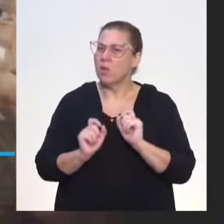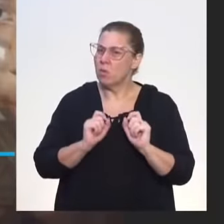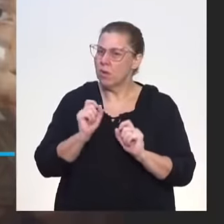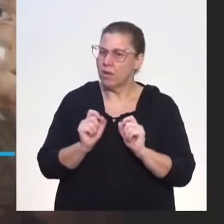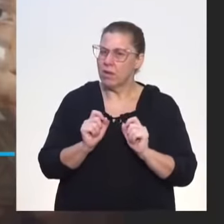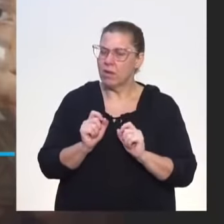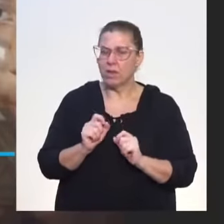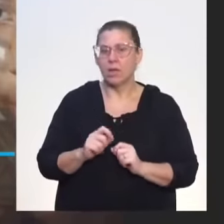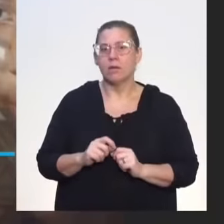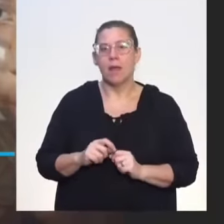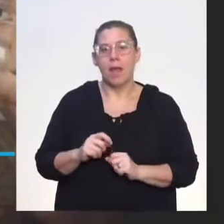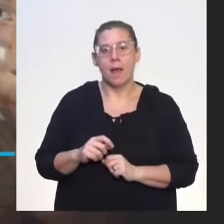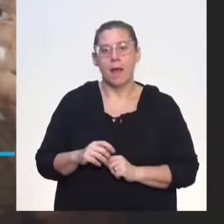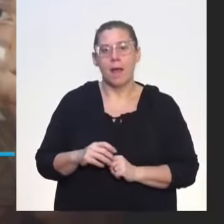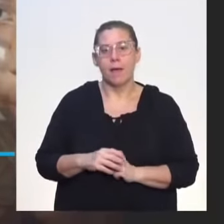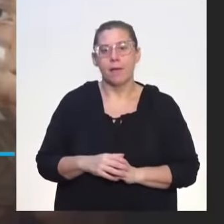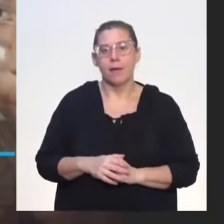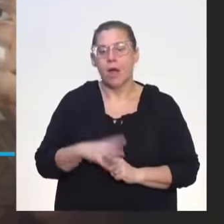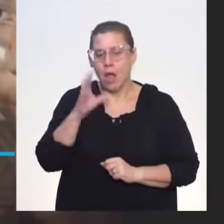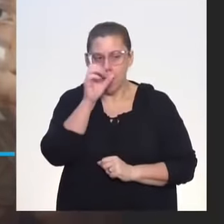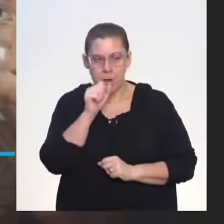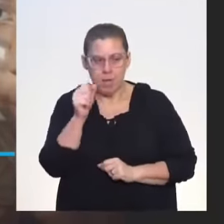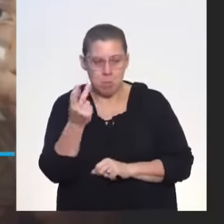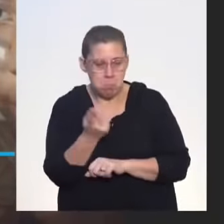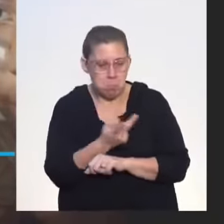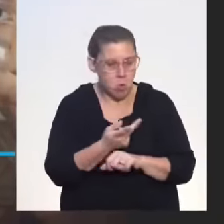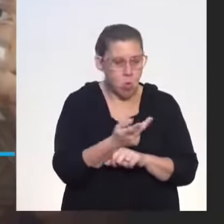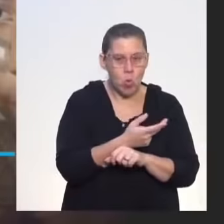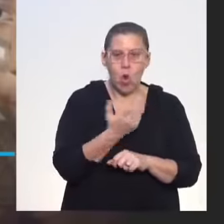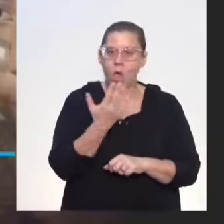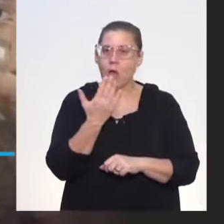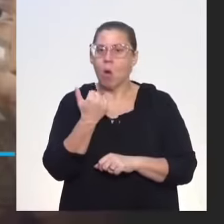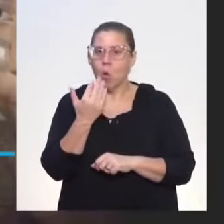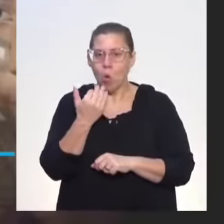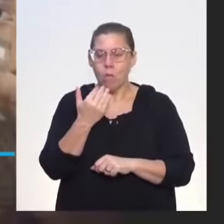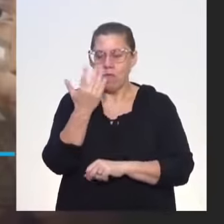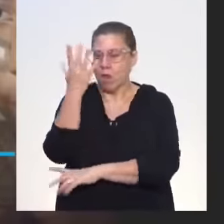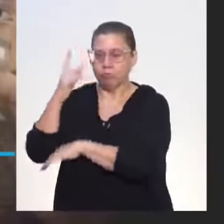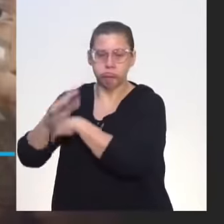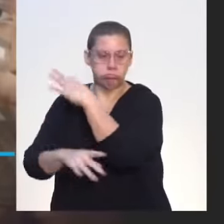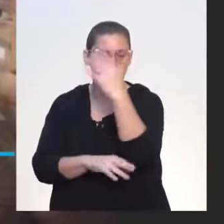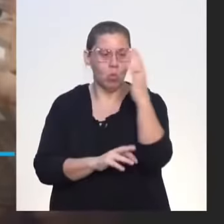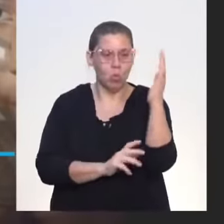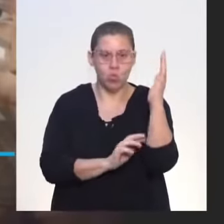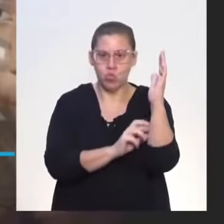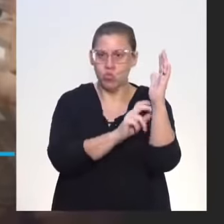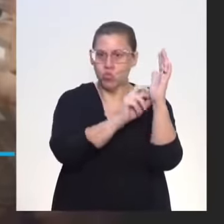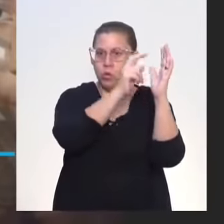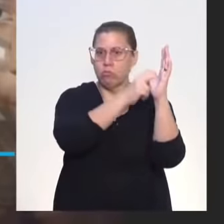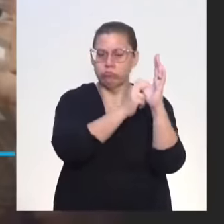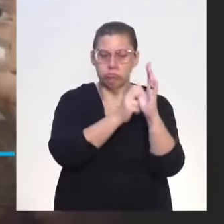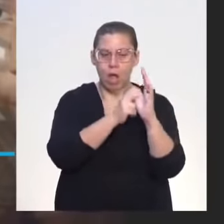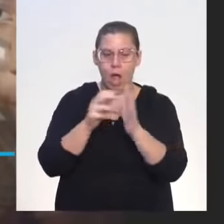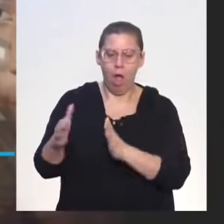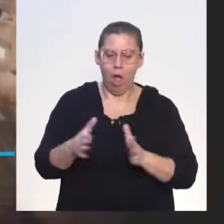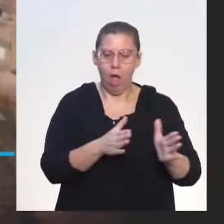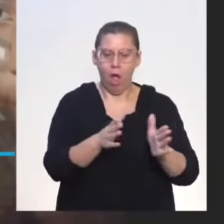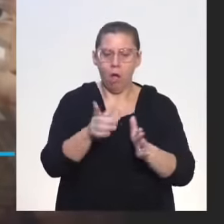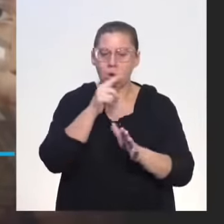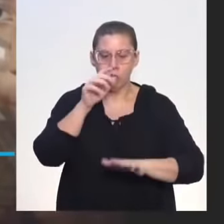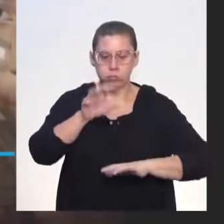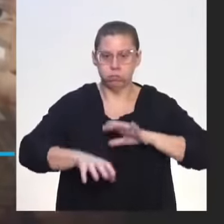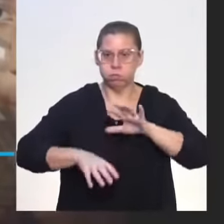vai aprender a caçar, a pescar, andar na floresta, subir na árvore, nadar no rio, fazer os